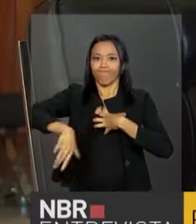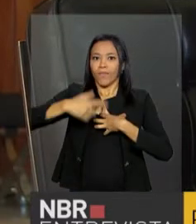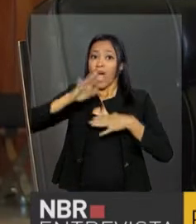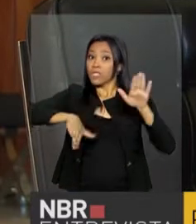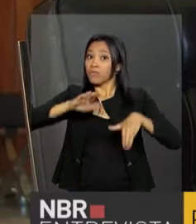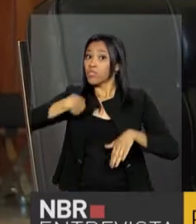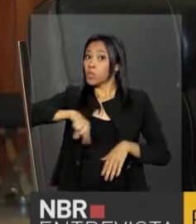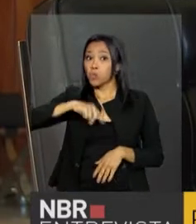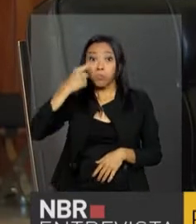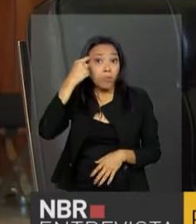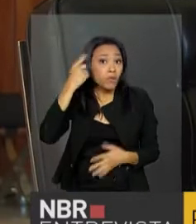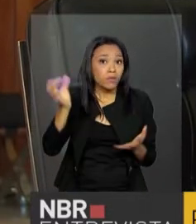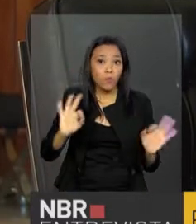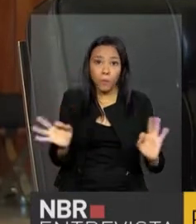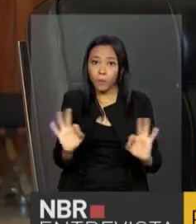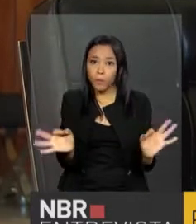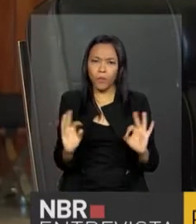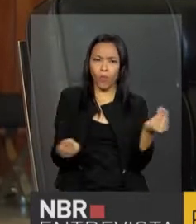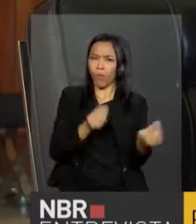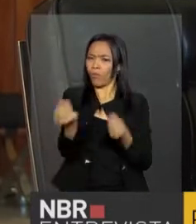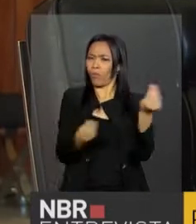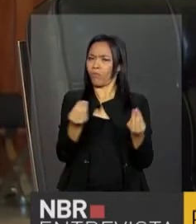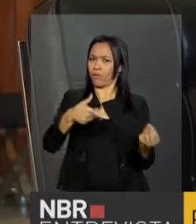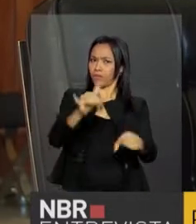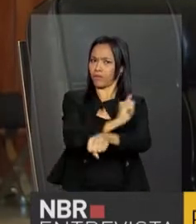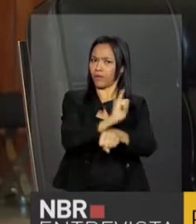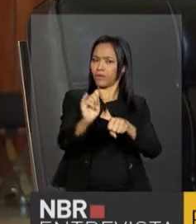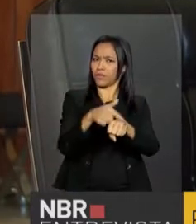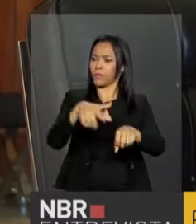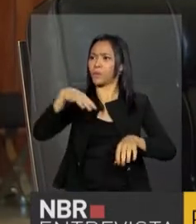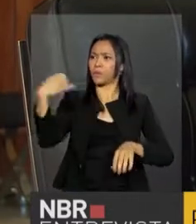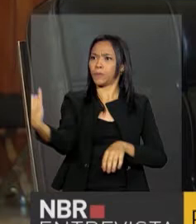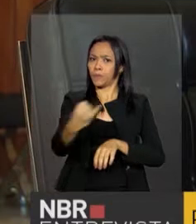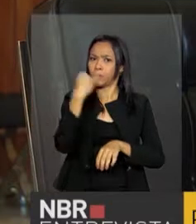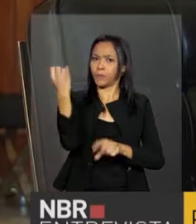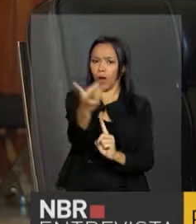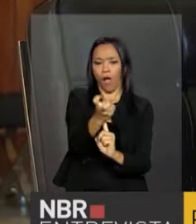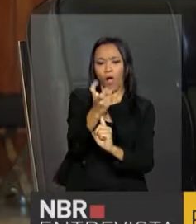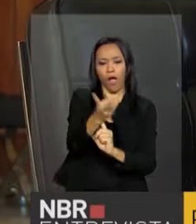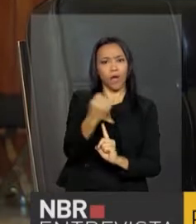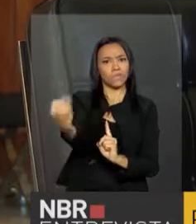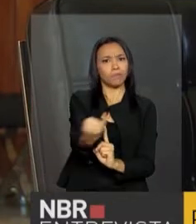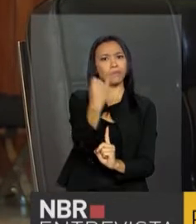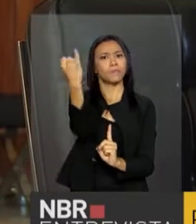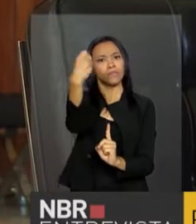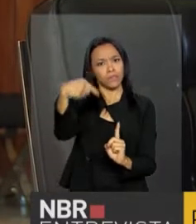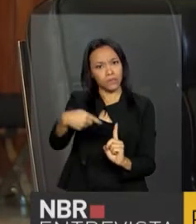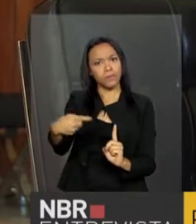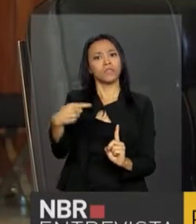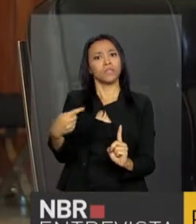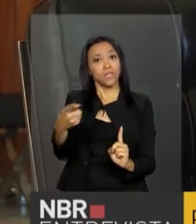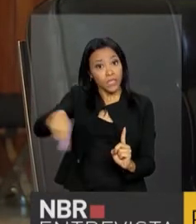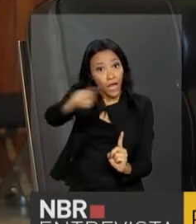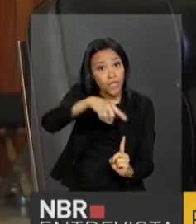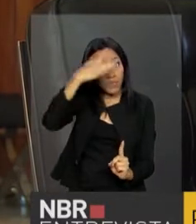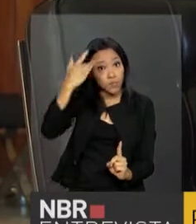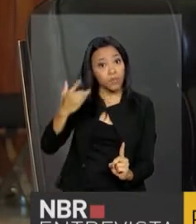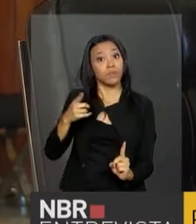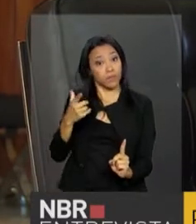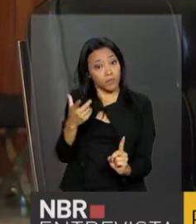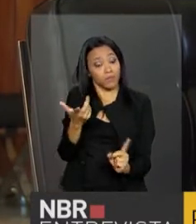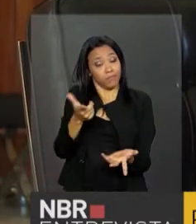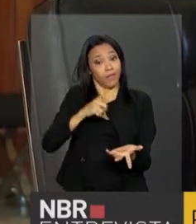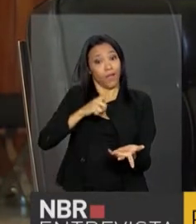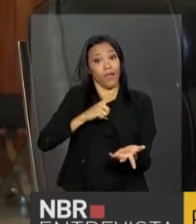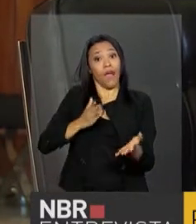não pensa como esses recursos são fundamentais, né, para que essas pessoas possam